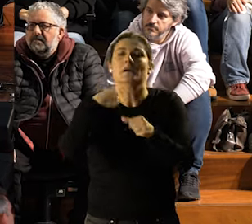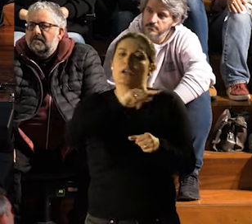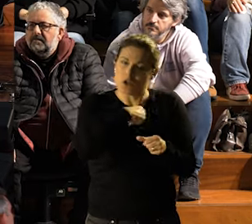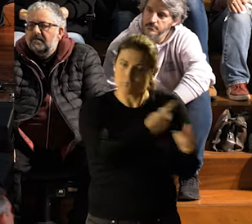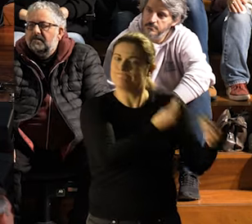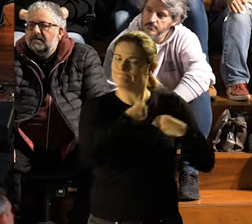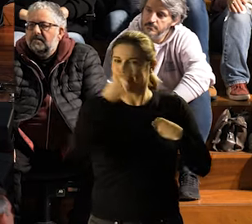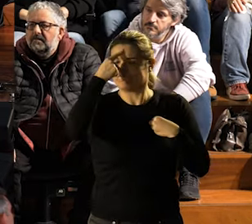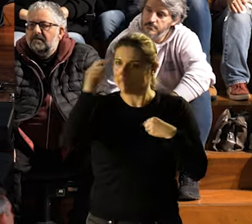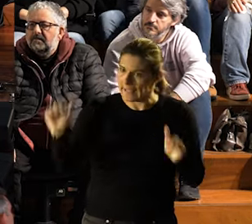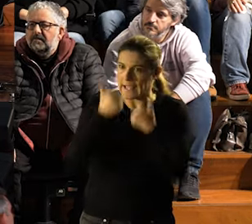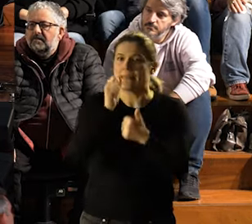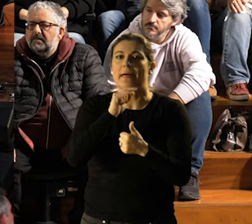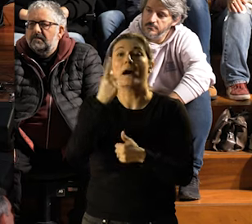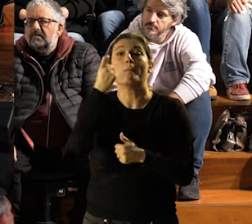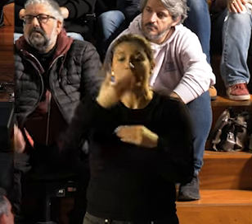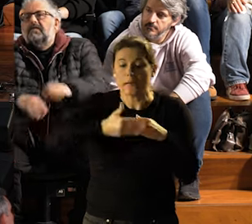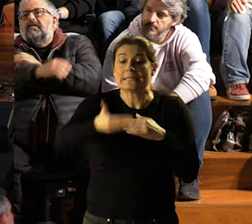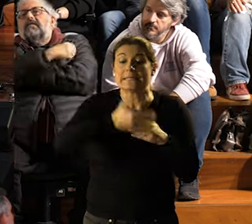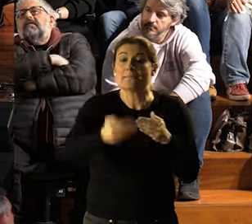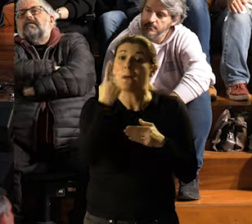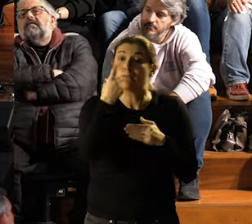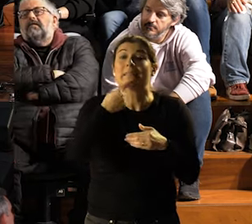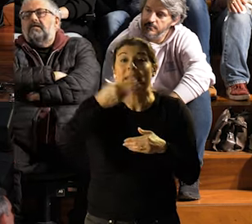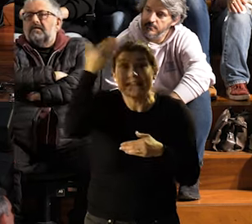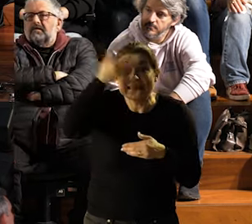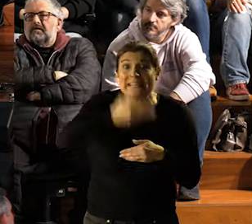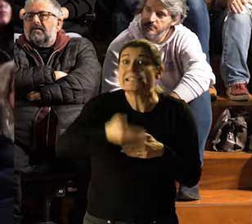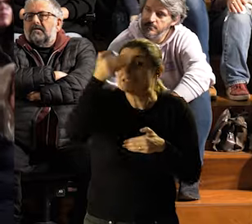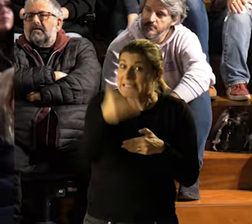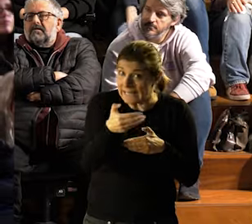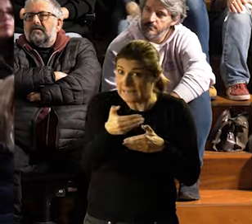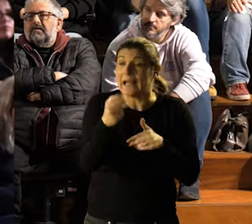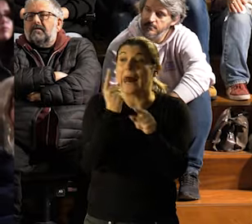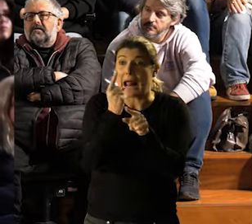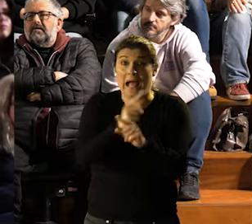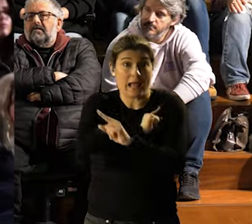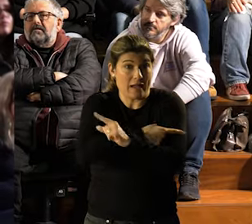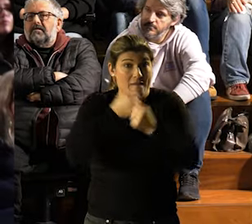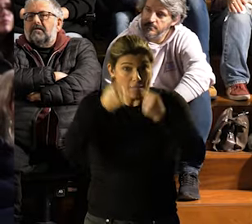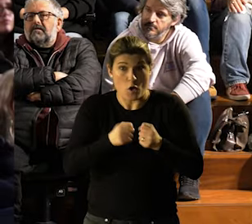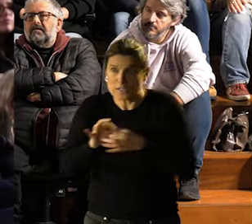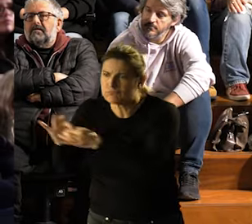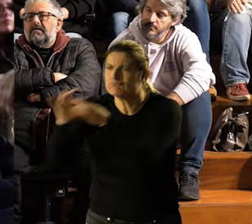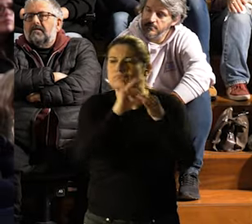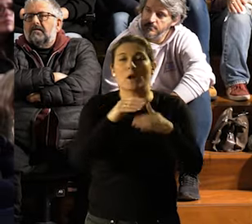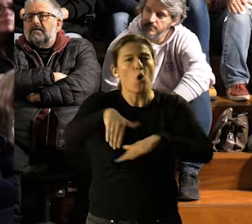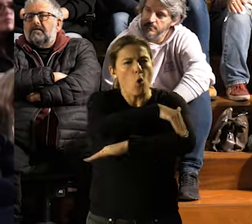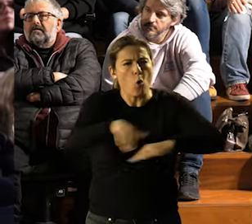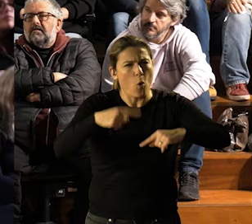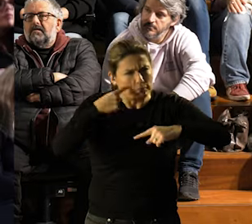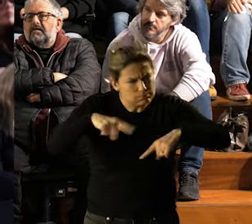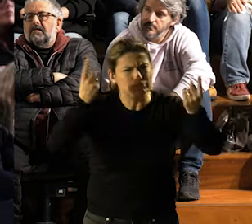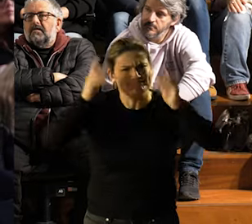vencer Falta uma semana sete dias se nós levarmos esta força do bloco de esquerda até às ruas